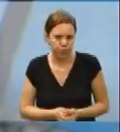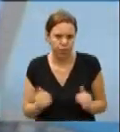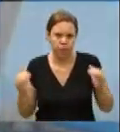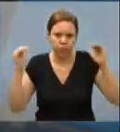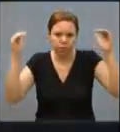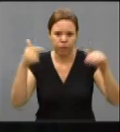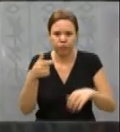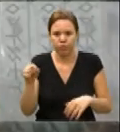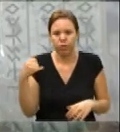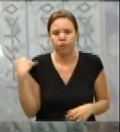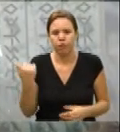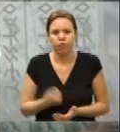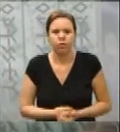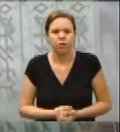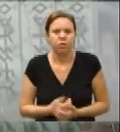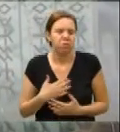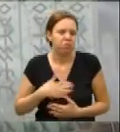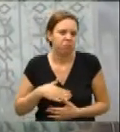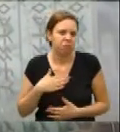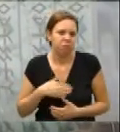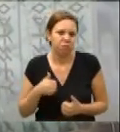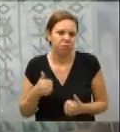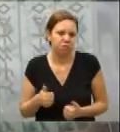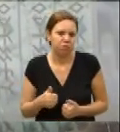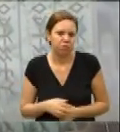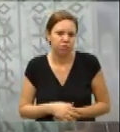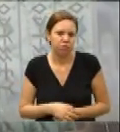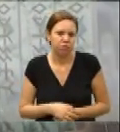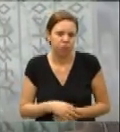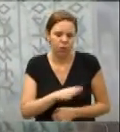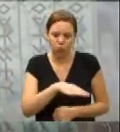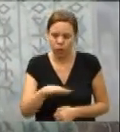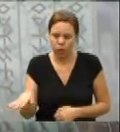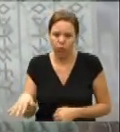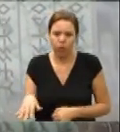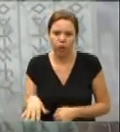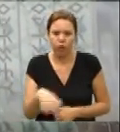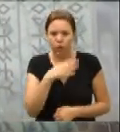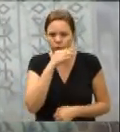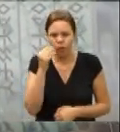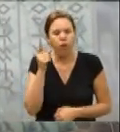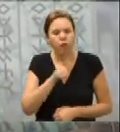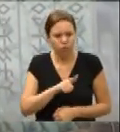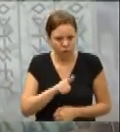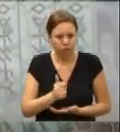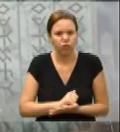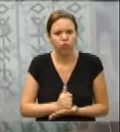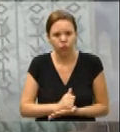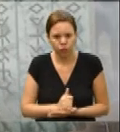de 10 anos, então tranquilamente aí uma criança, um pré-adolescente consegue jogar.